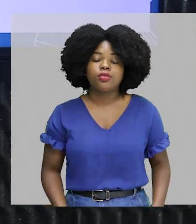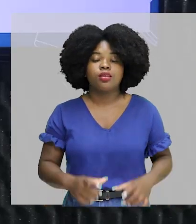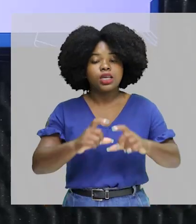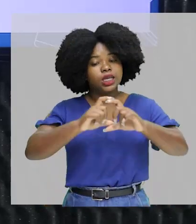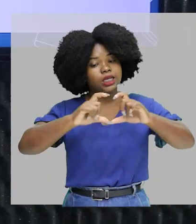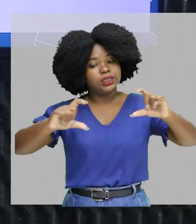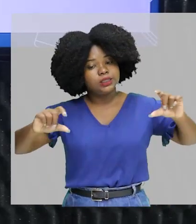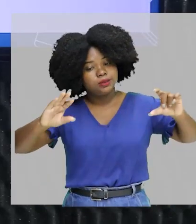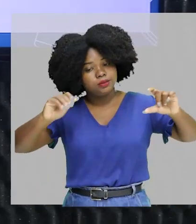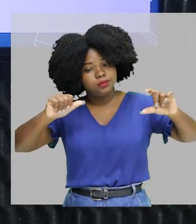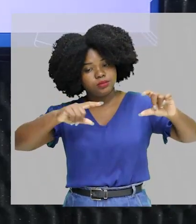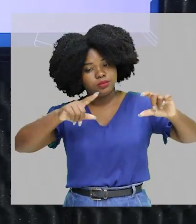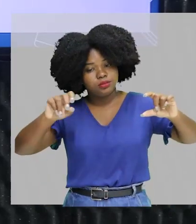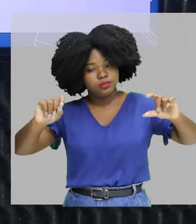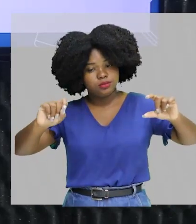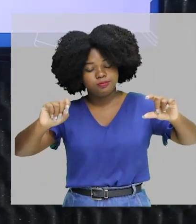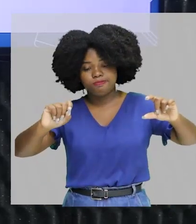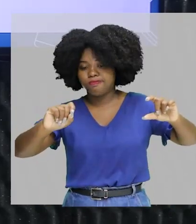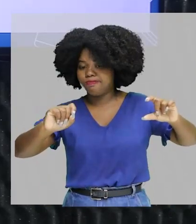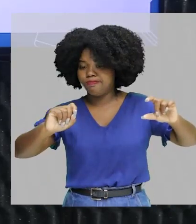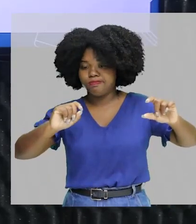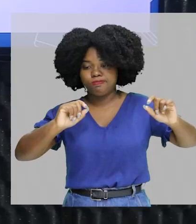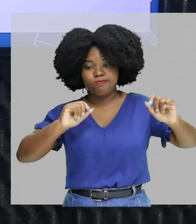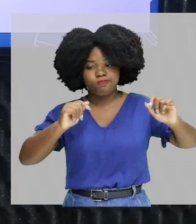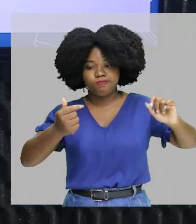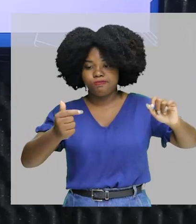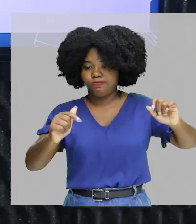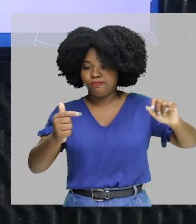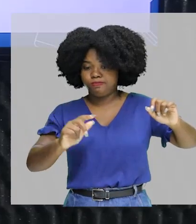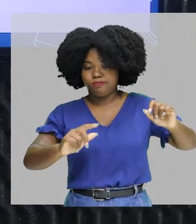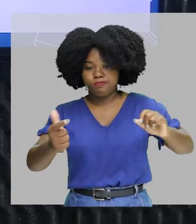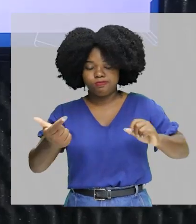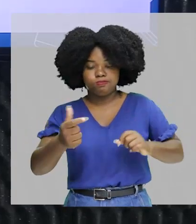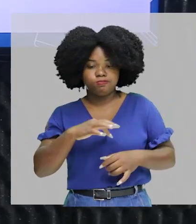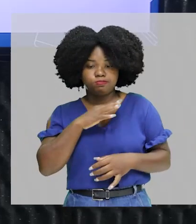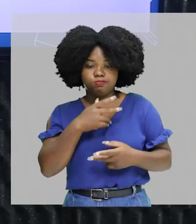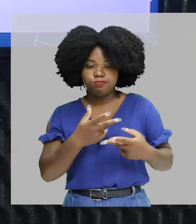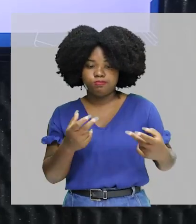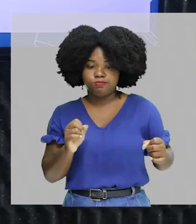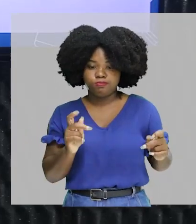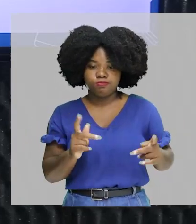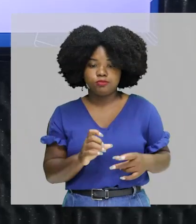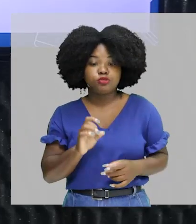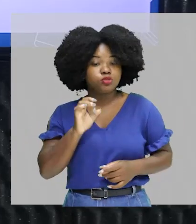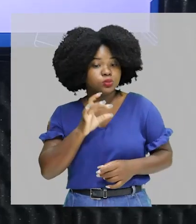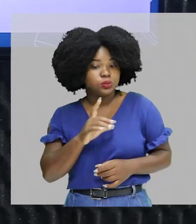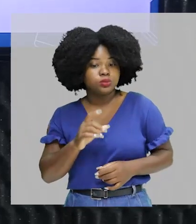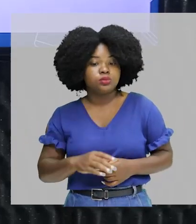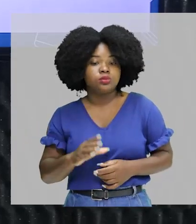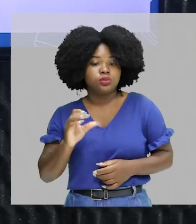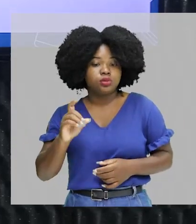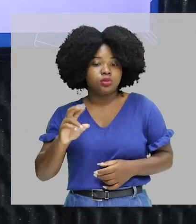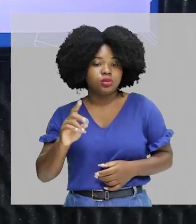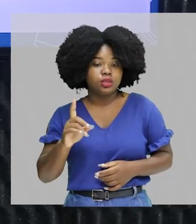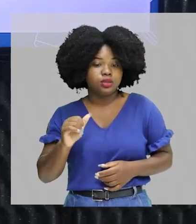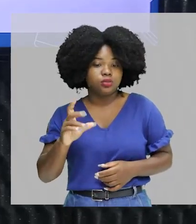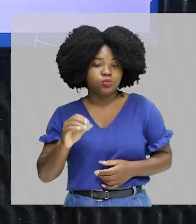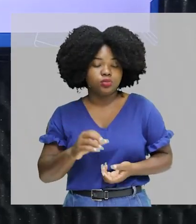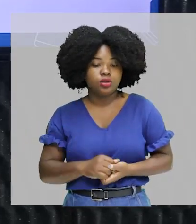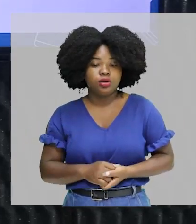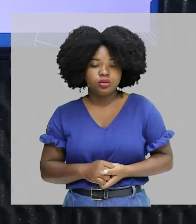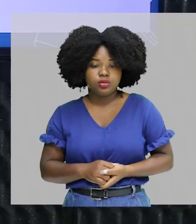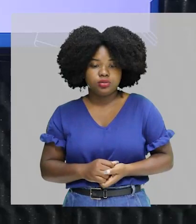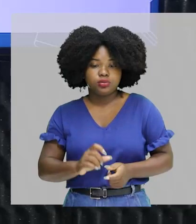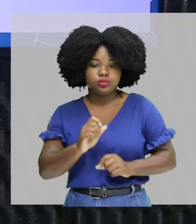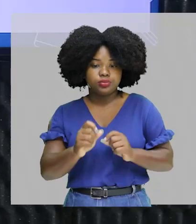bastão fibroso, né, que é a notocorda, não está presente nos outros animais, tá? Só está presente nos cordados. O